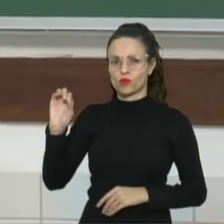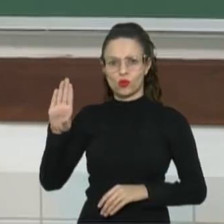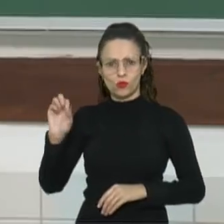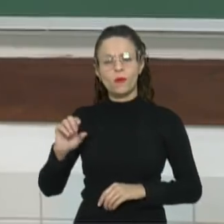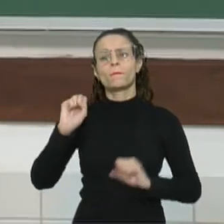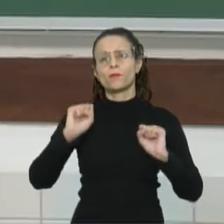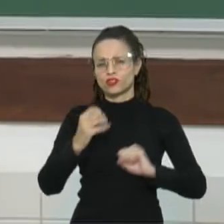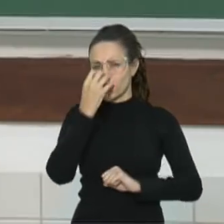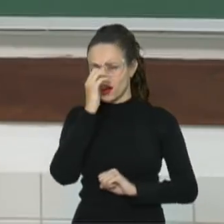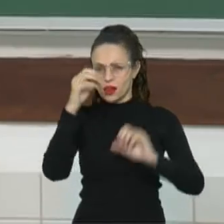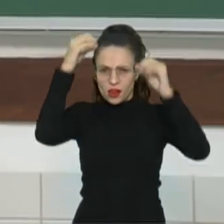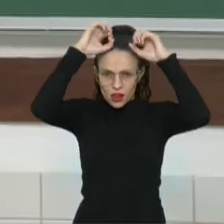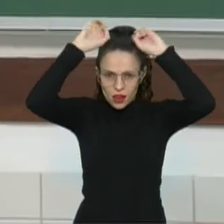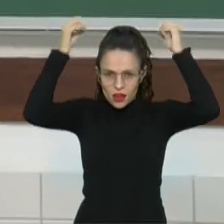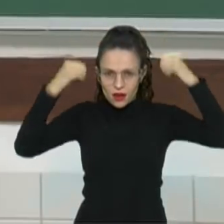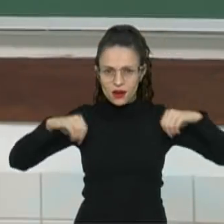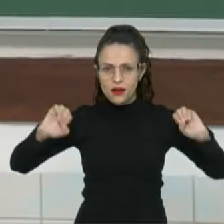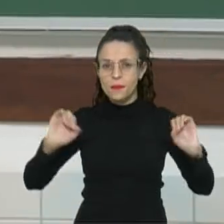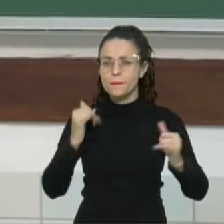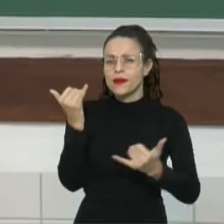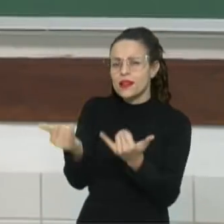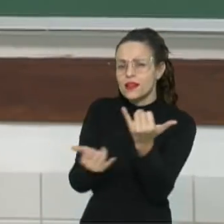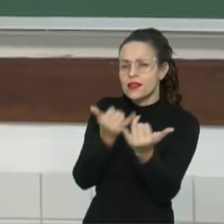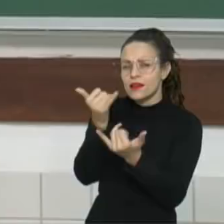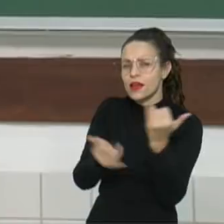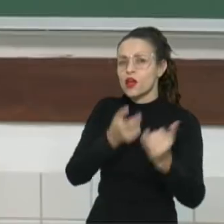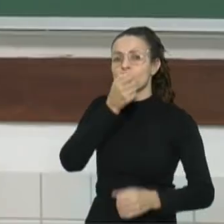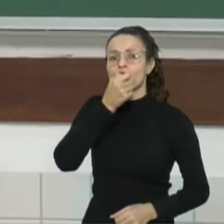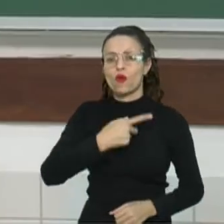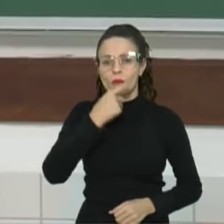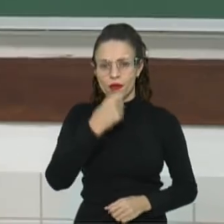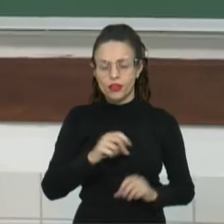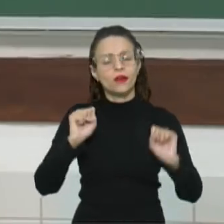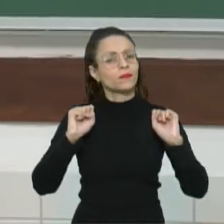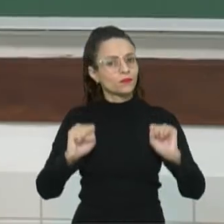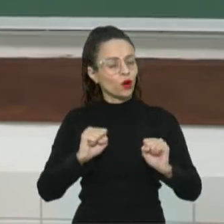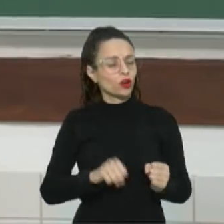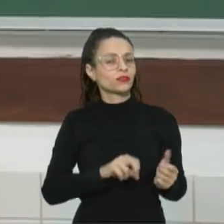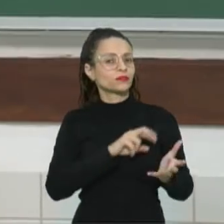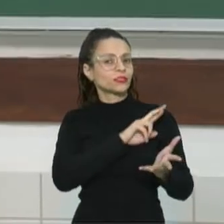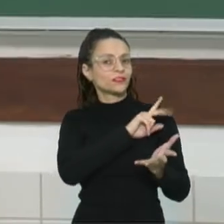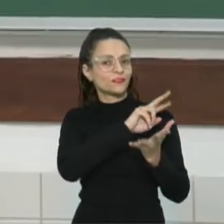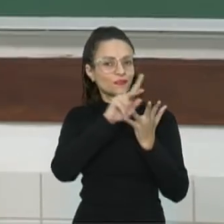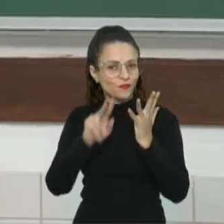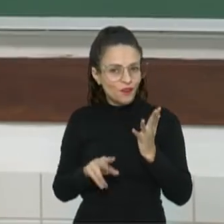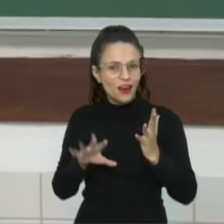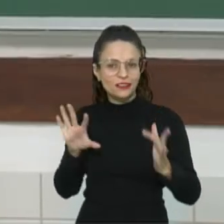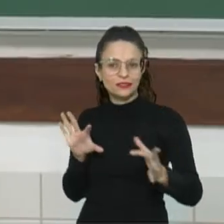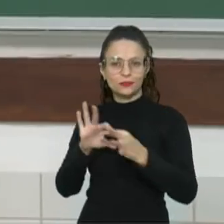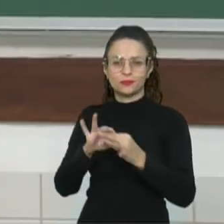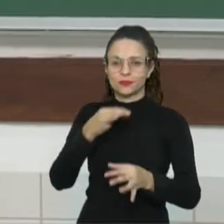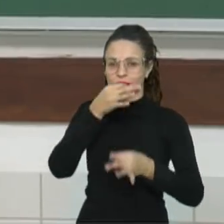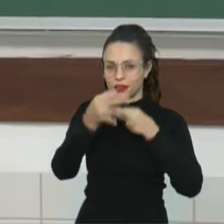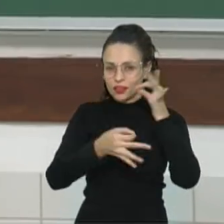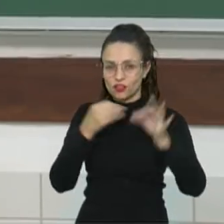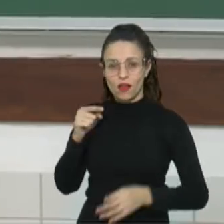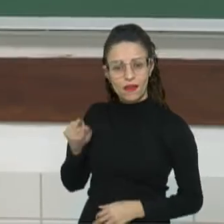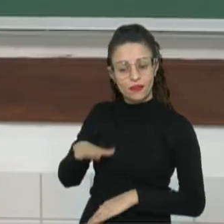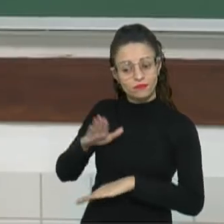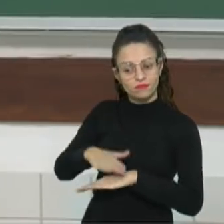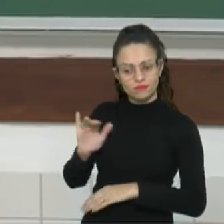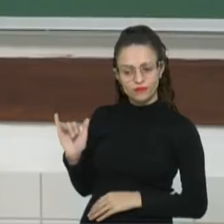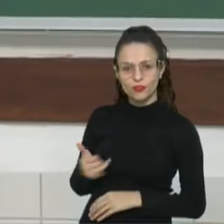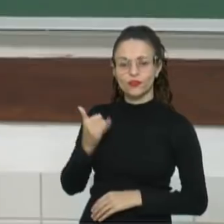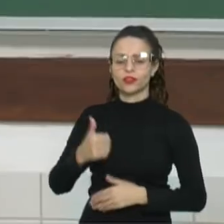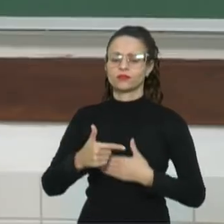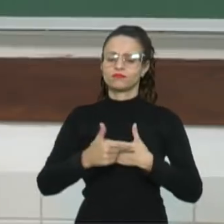na brincadeira, mas através da brincadeira, da comédia, a gente pode fazer várias críticas, né? E o bobo da corte aproveitava